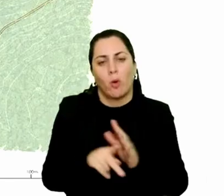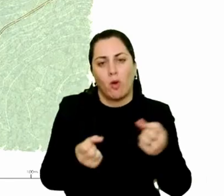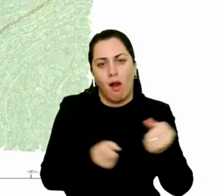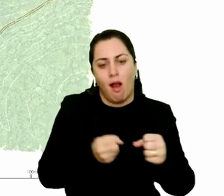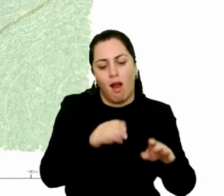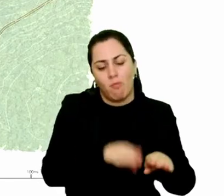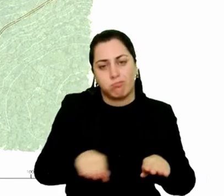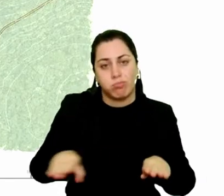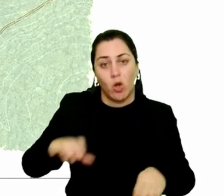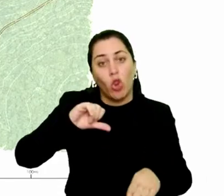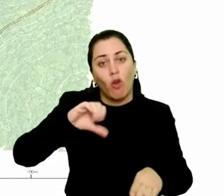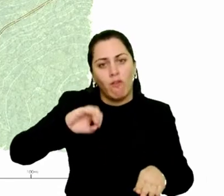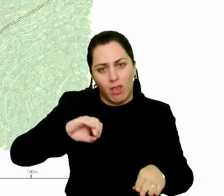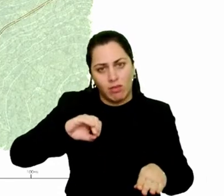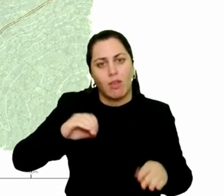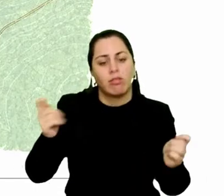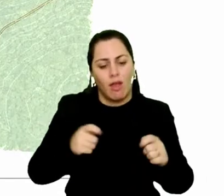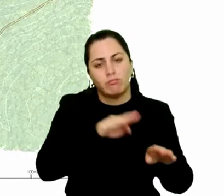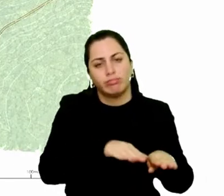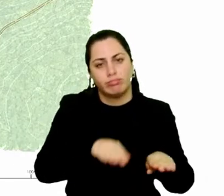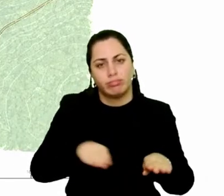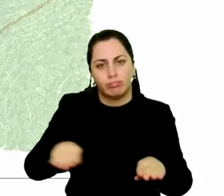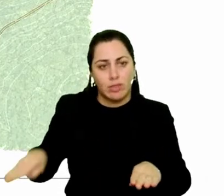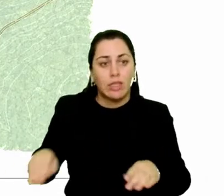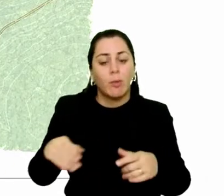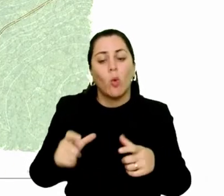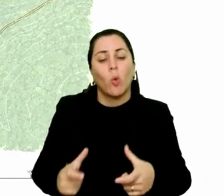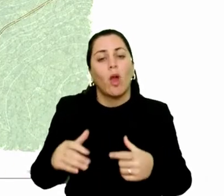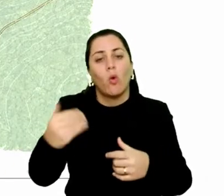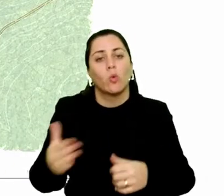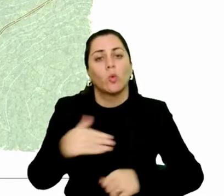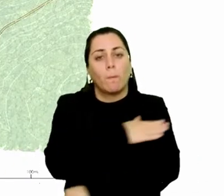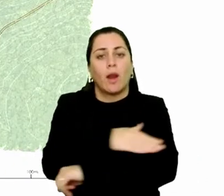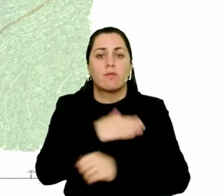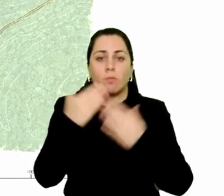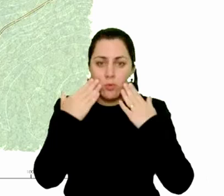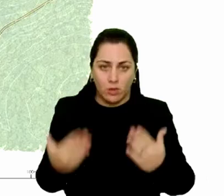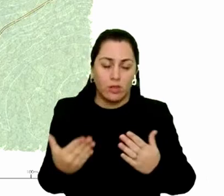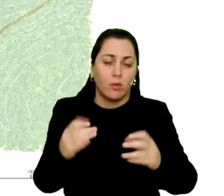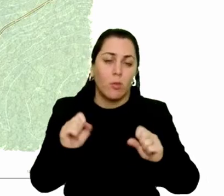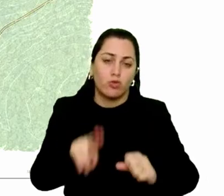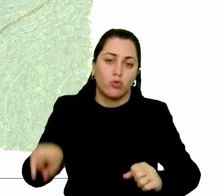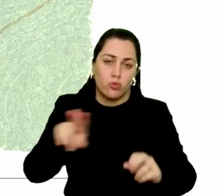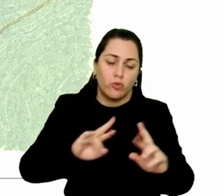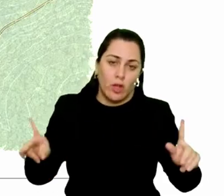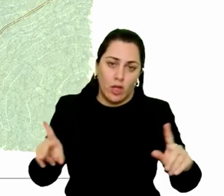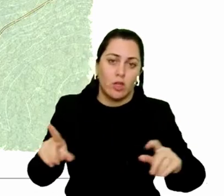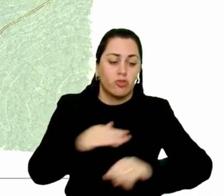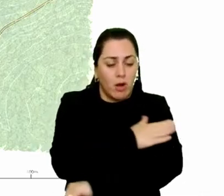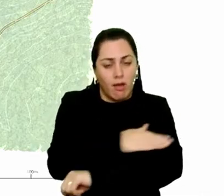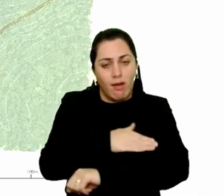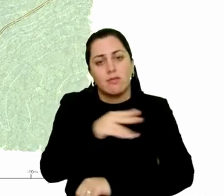com 90 vagas, e na outra metade criar uma praça pública, de forma que a gente pudesse ali trazer um uso diferente para a